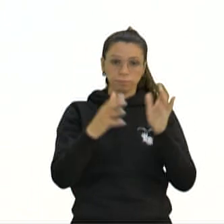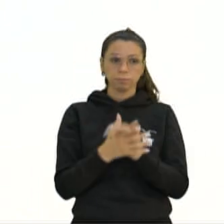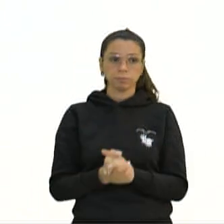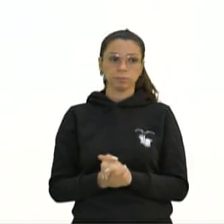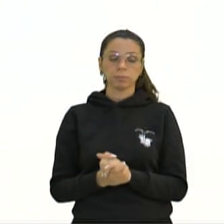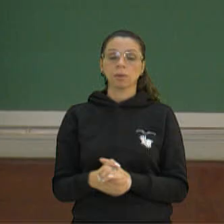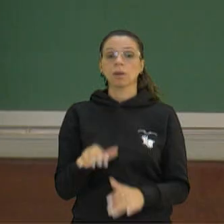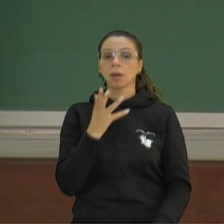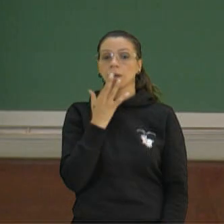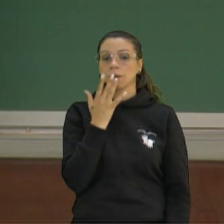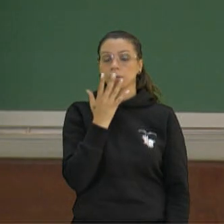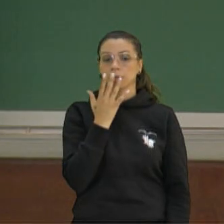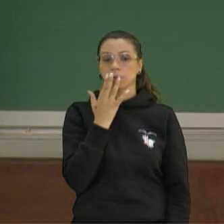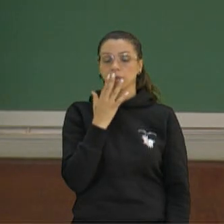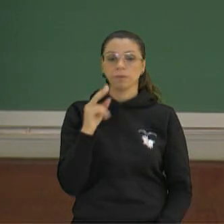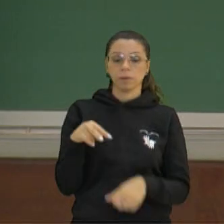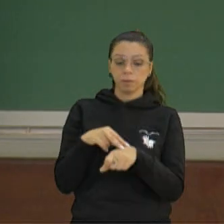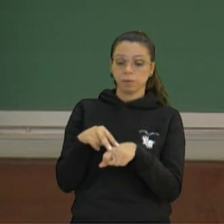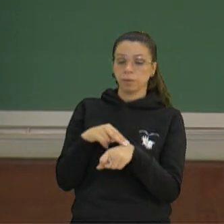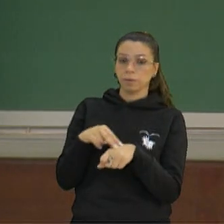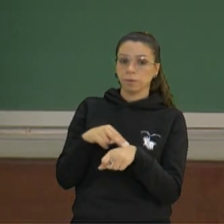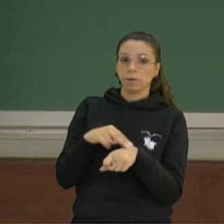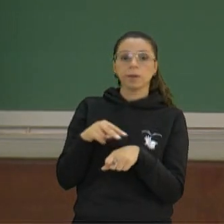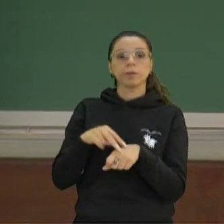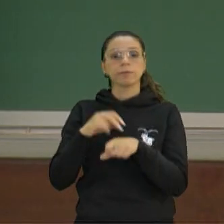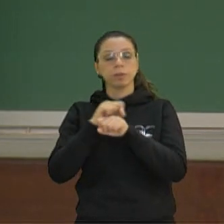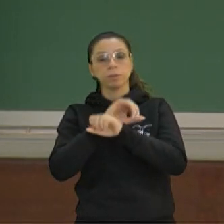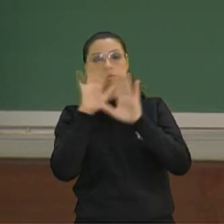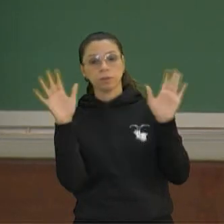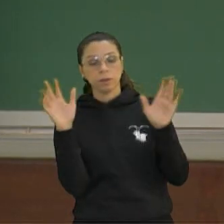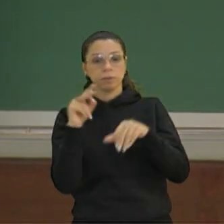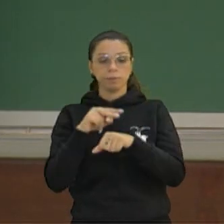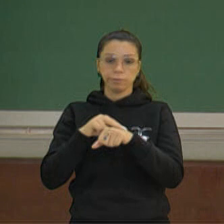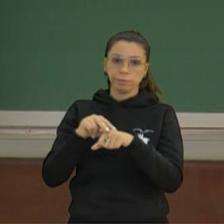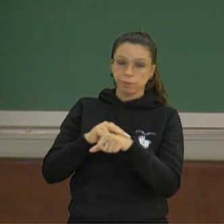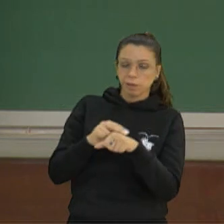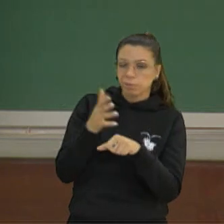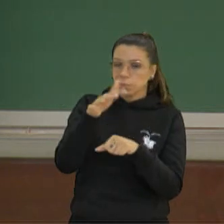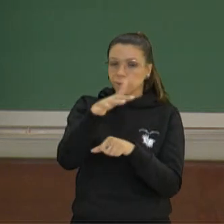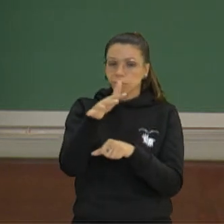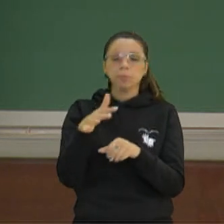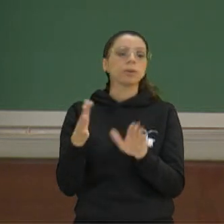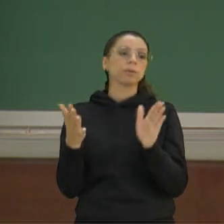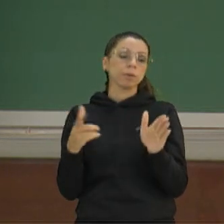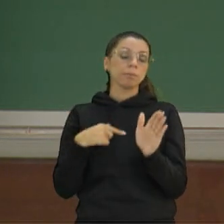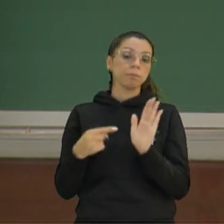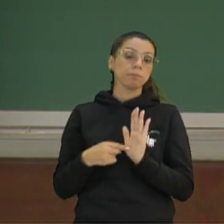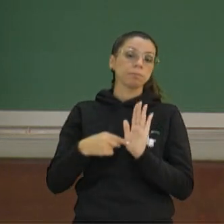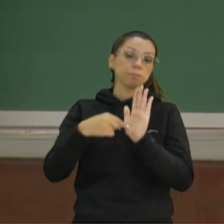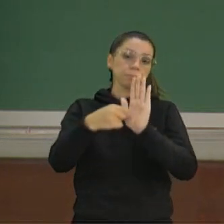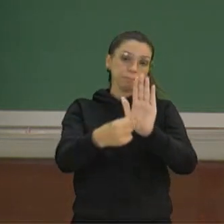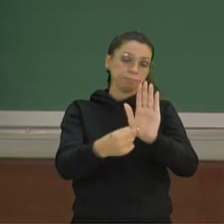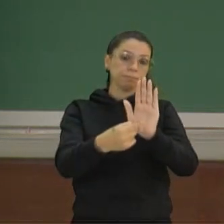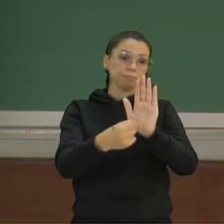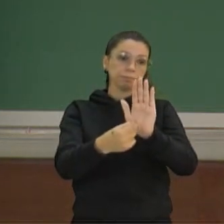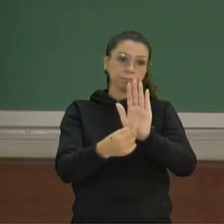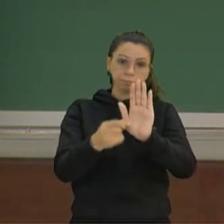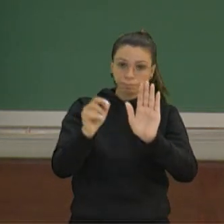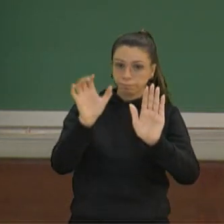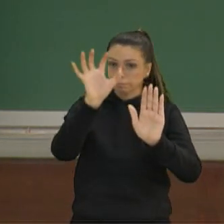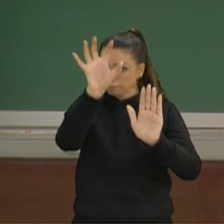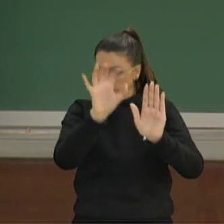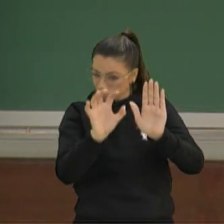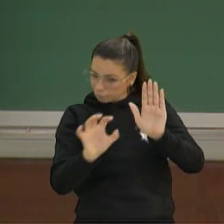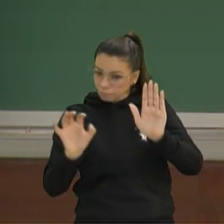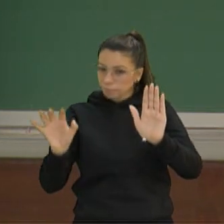As cores, né, verde, verde claro, o verde intermediário, mostra que nessas